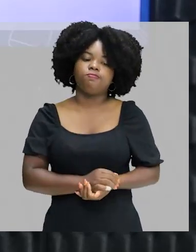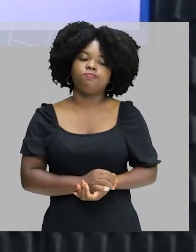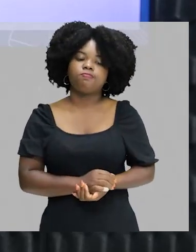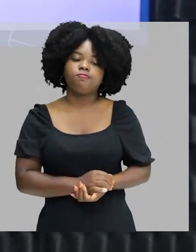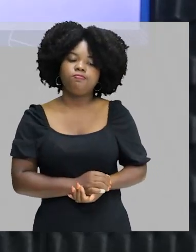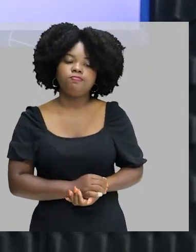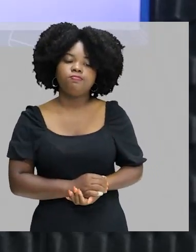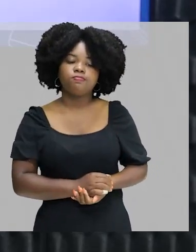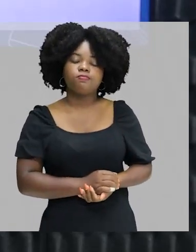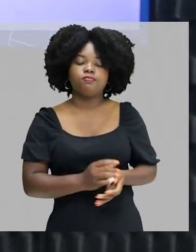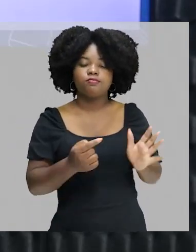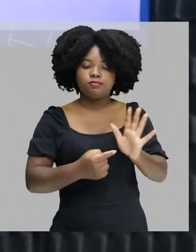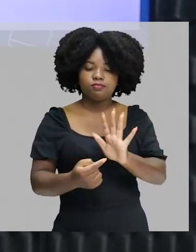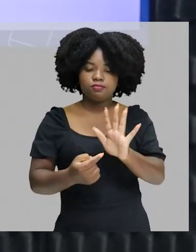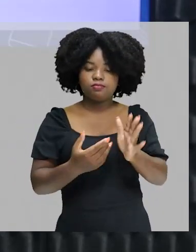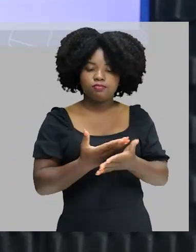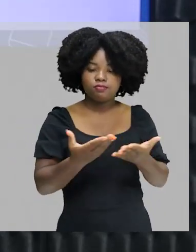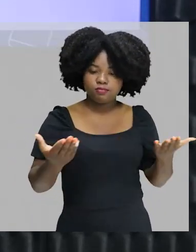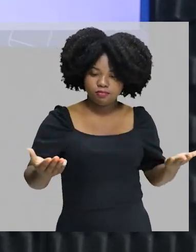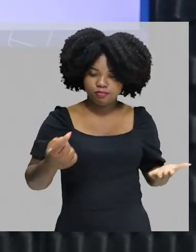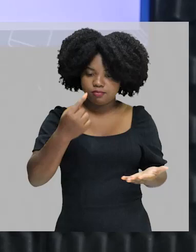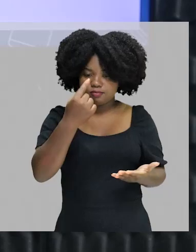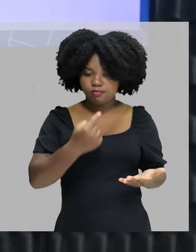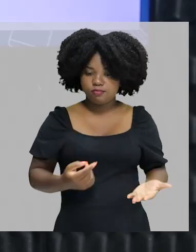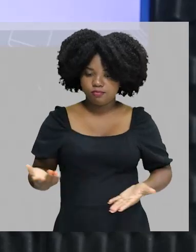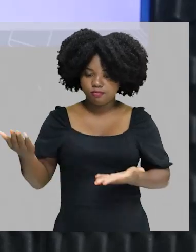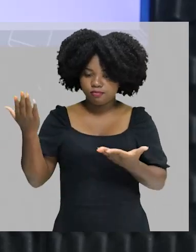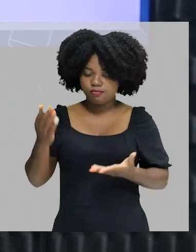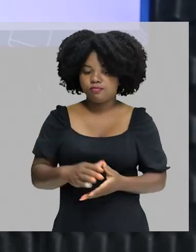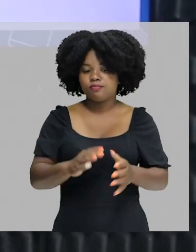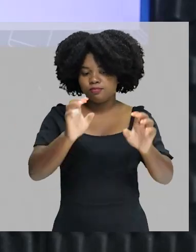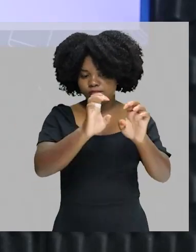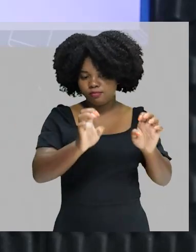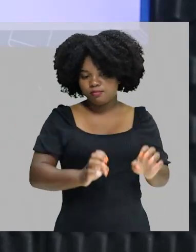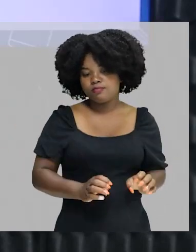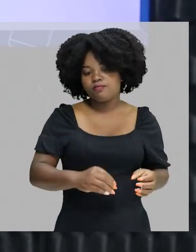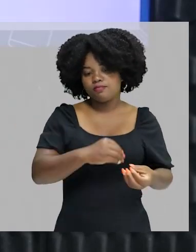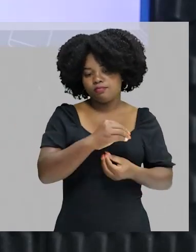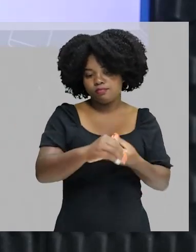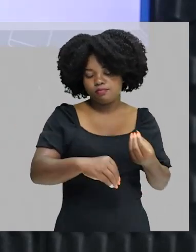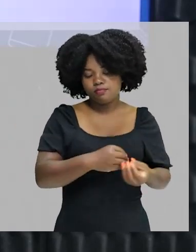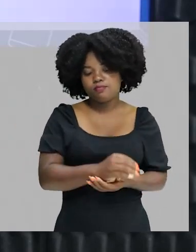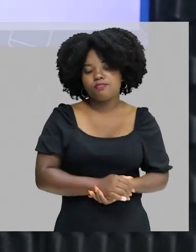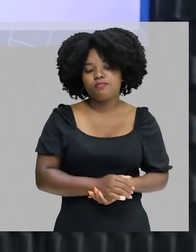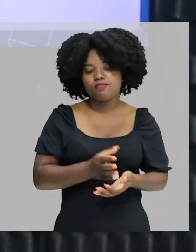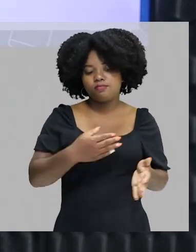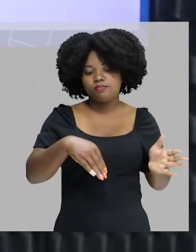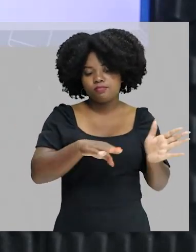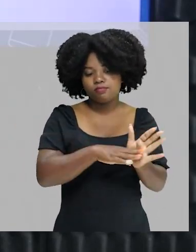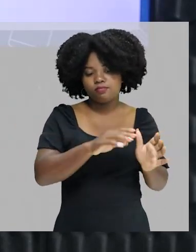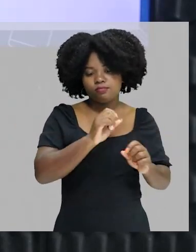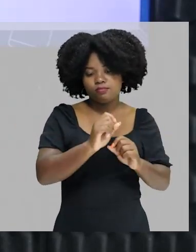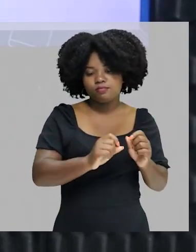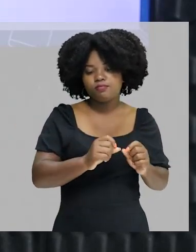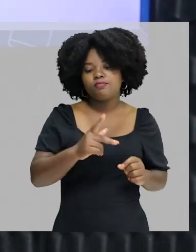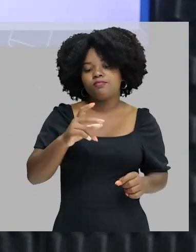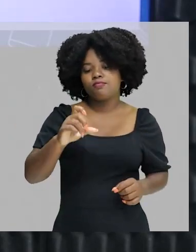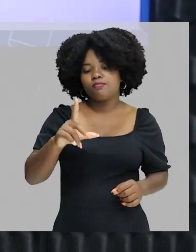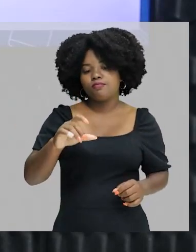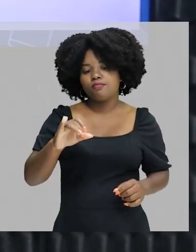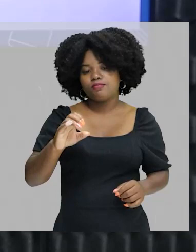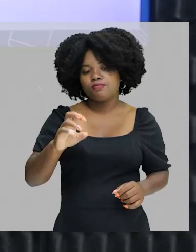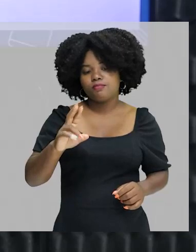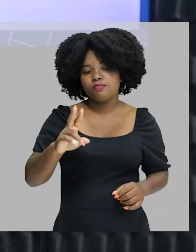Então, aqui eu vou mostrar para vocês, turminha, aqui na tela, nós temos a reação, né, para poder chegar à